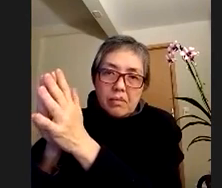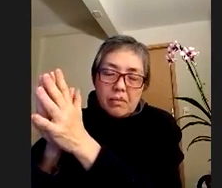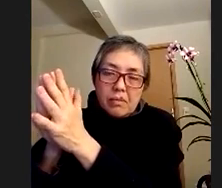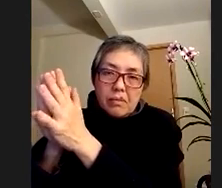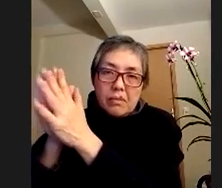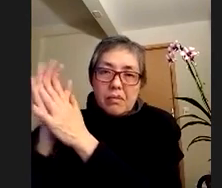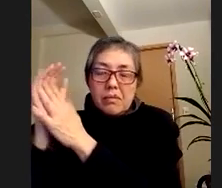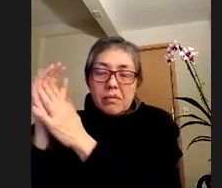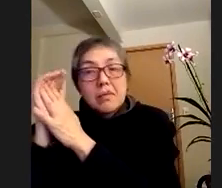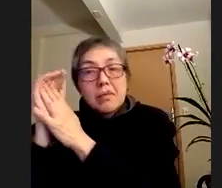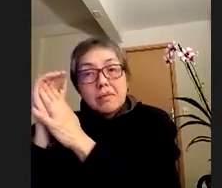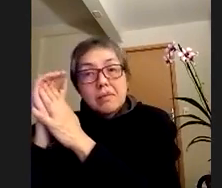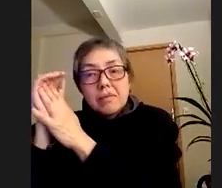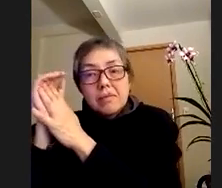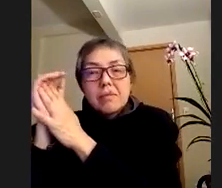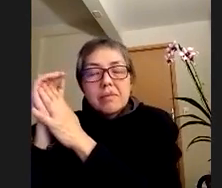discursivas, compor